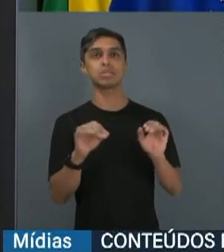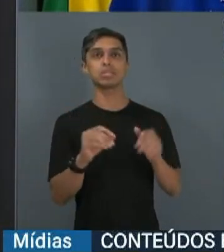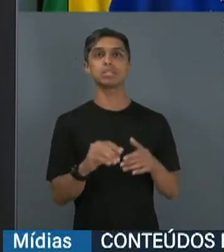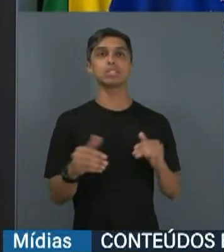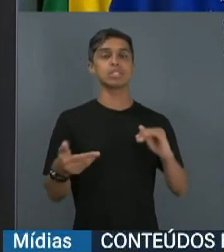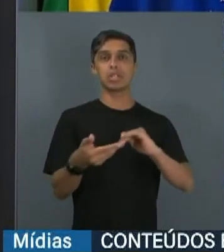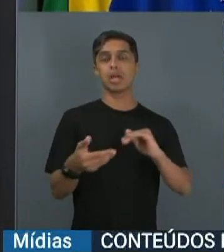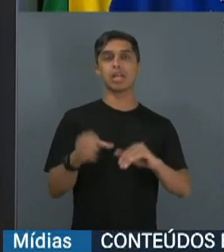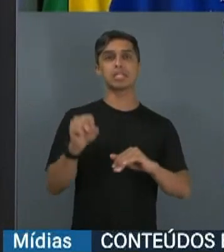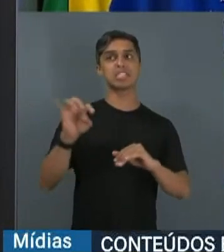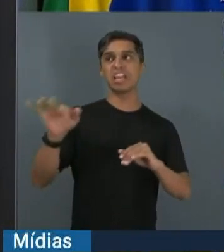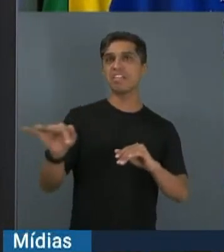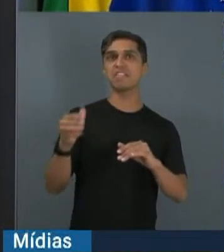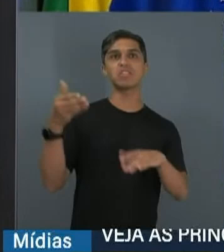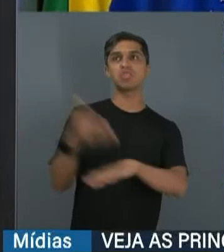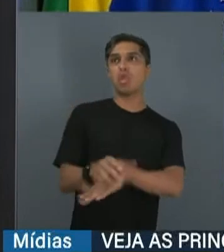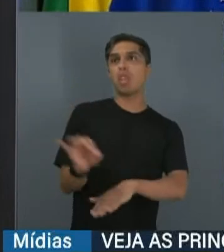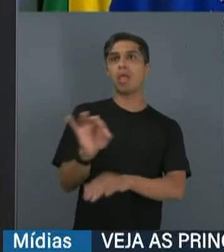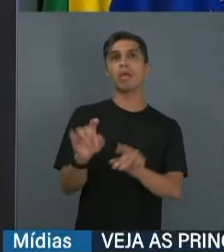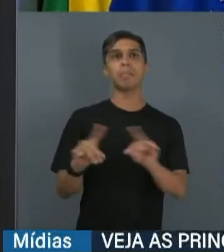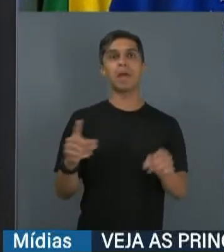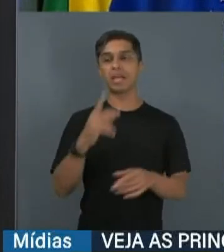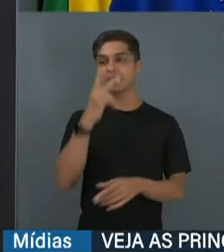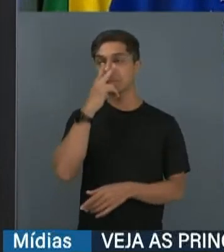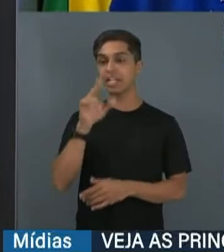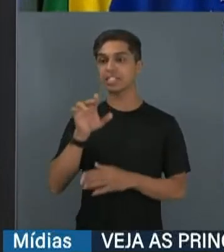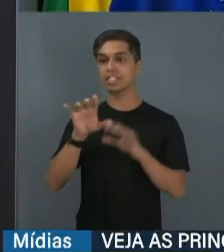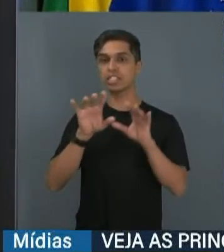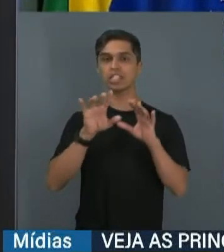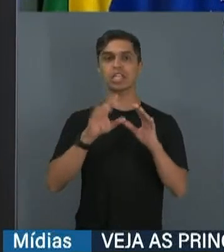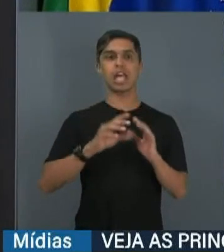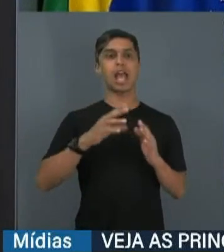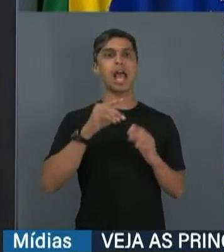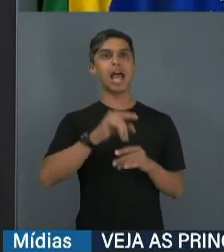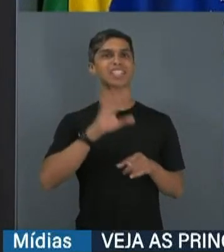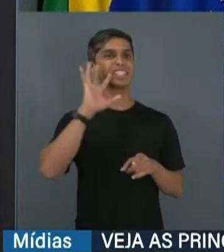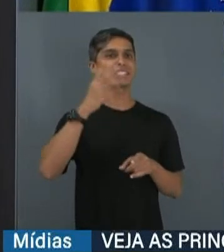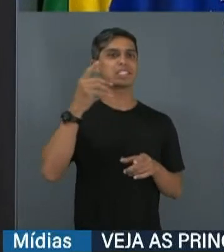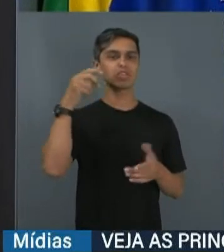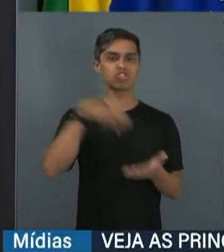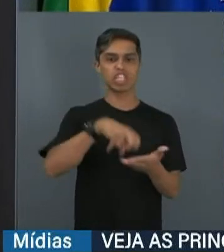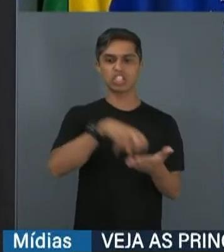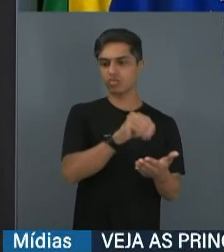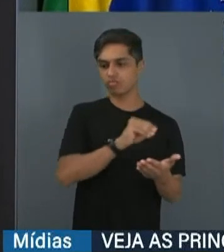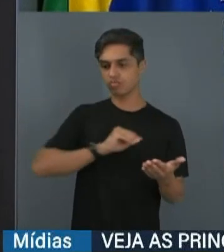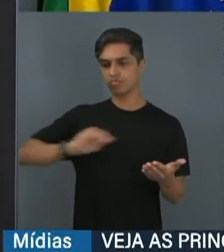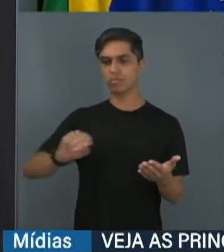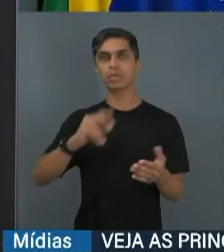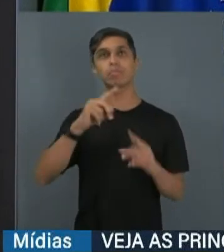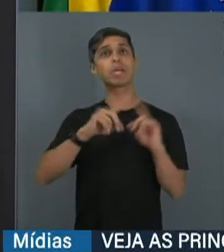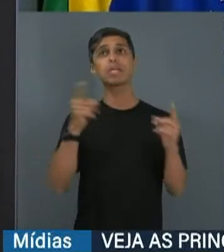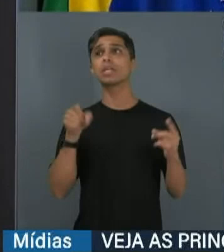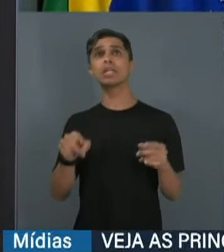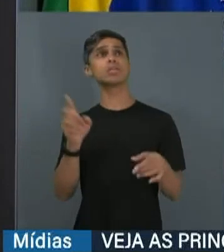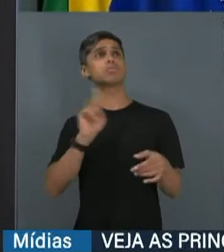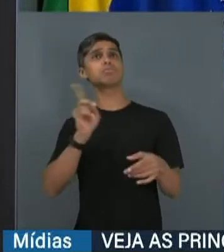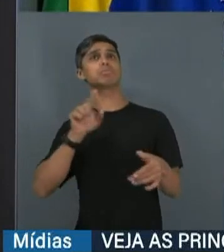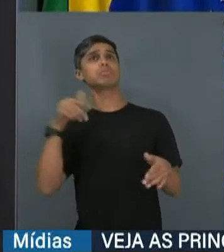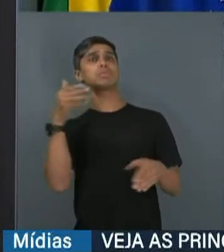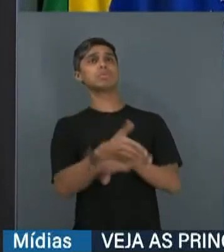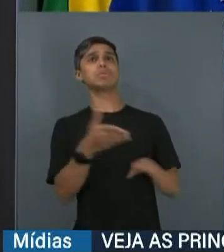nem no STF. E foi quase como copiar e colar a sentença. Isso não está certo. Quem errou,